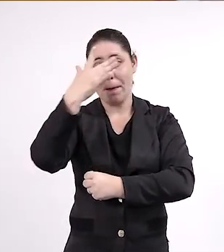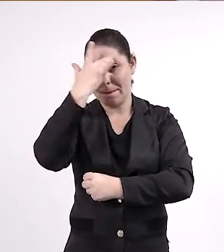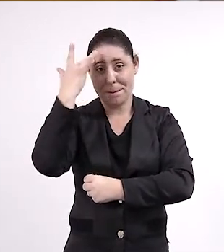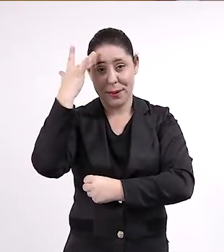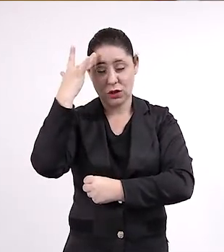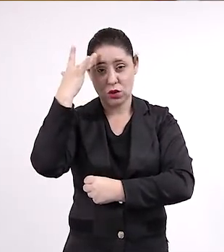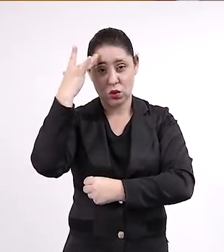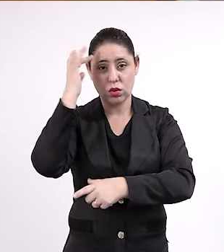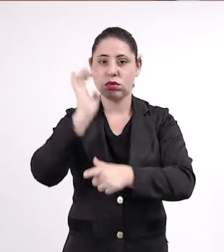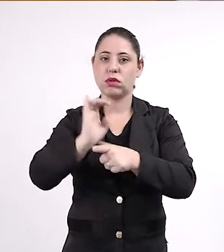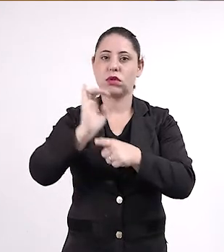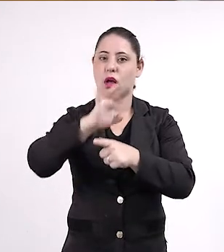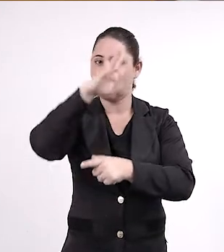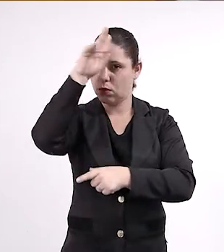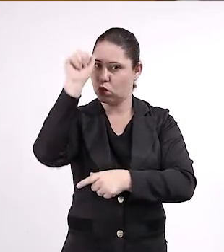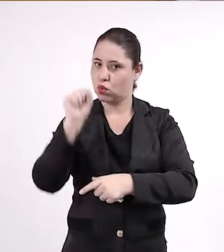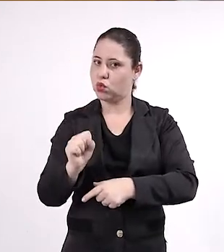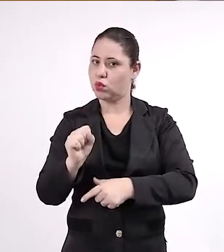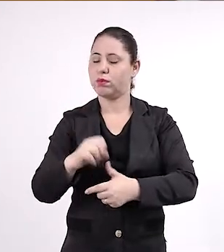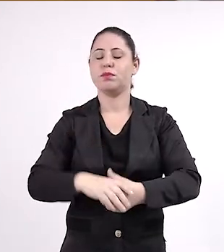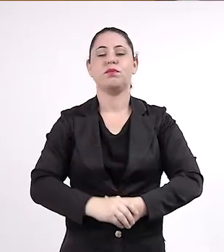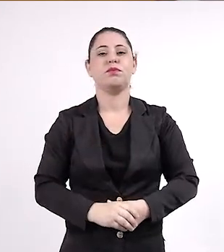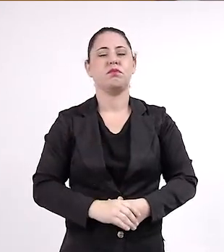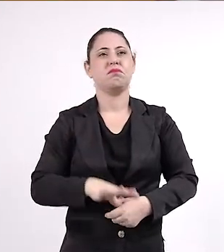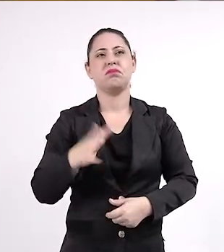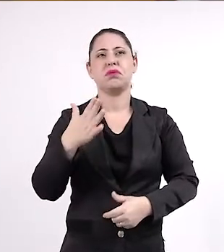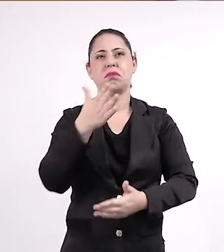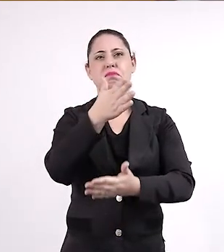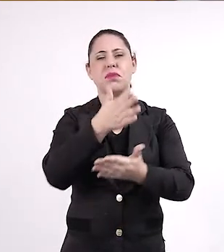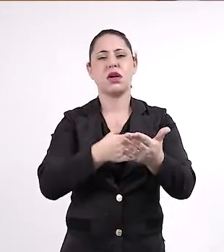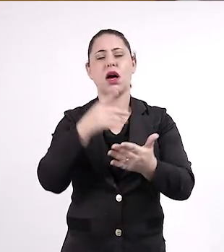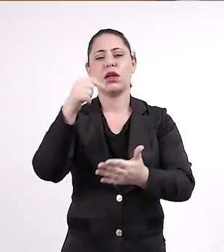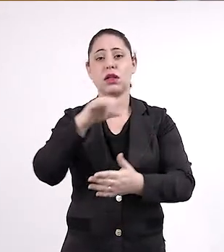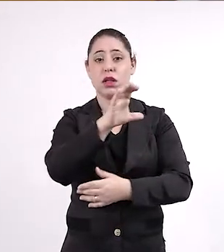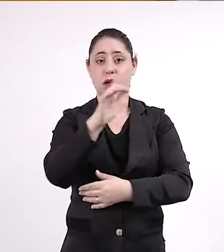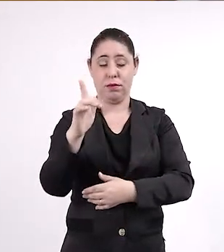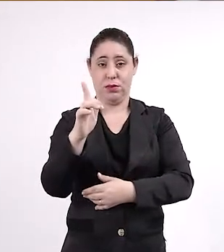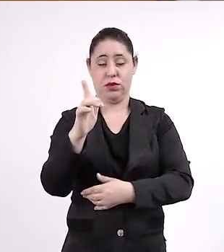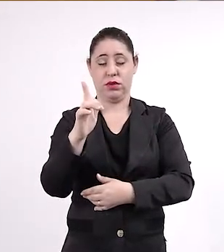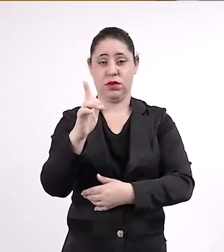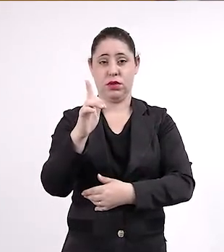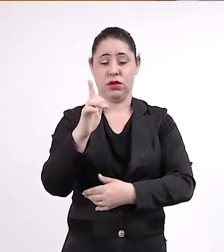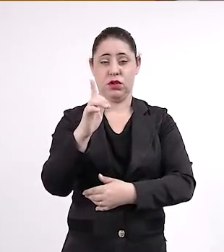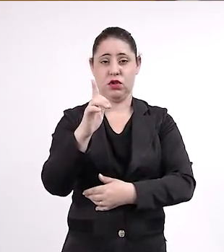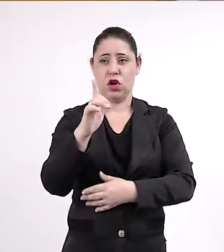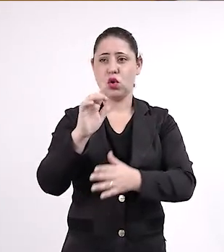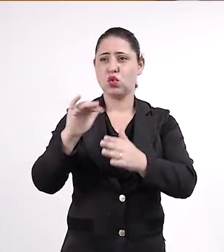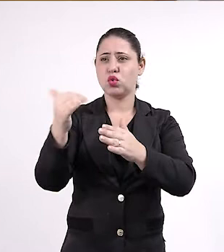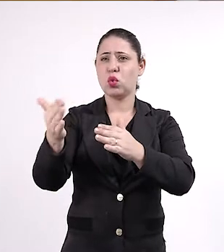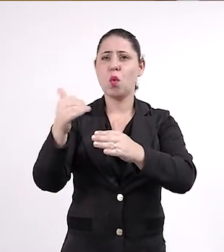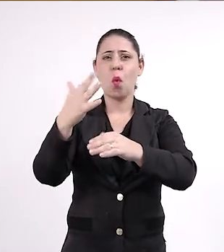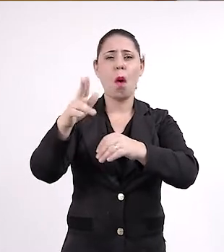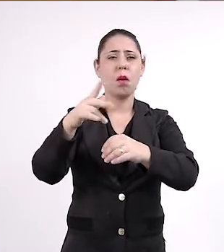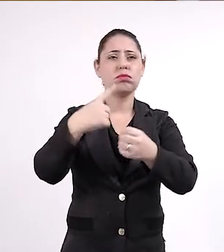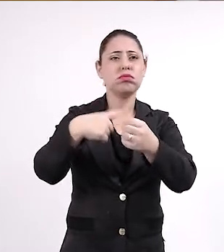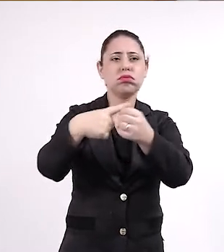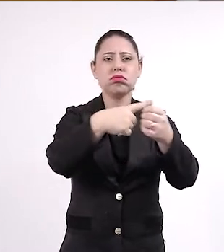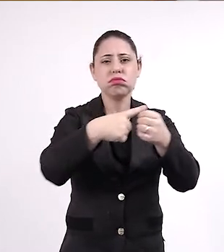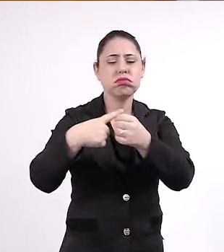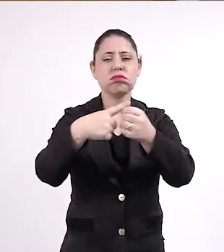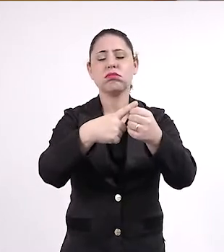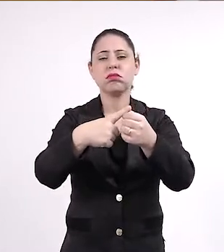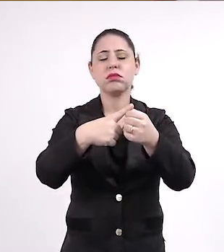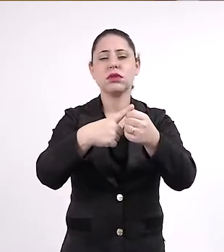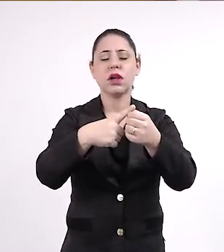8.544 pessoas no estado de Mato Grosso do Sul. Cerca de metade delas aqui em Campo Grande, as demais, a outra